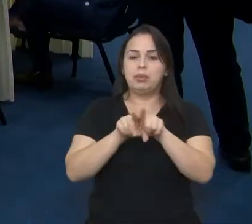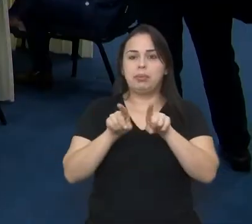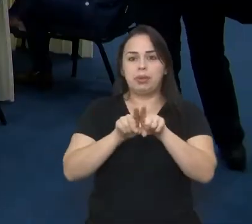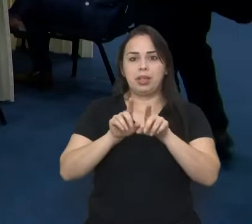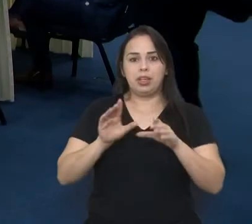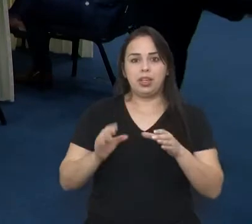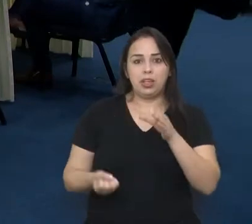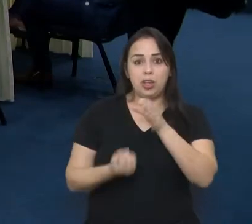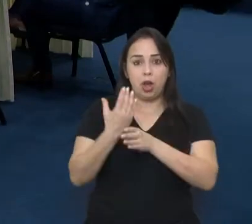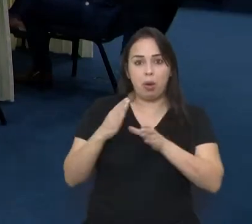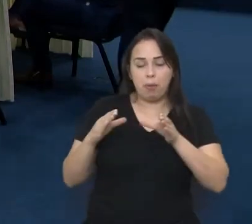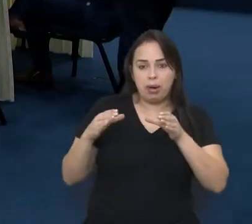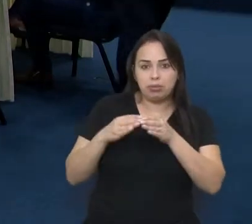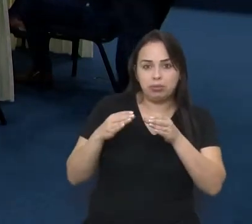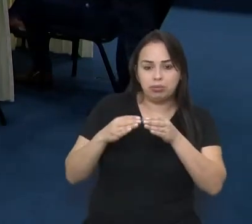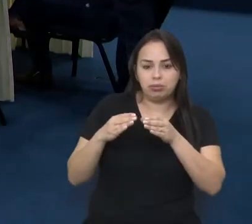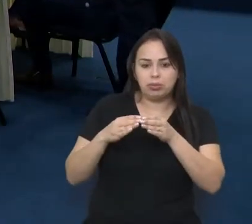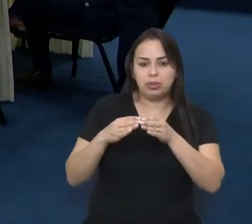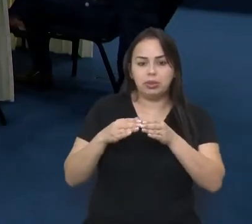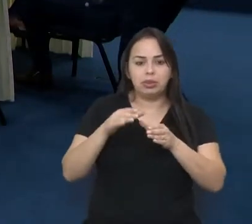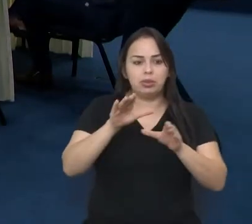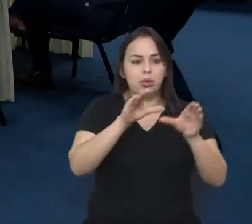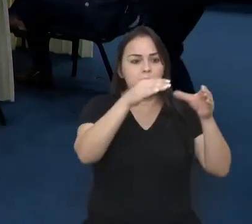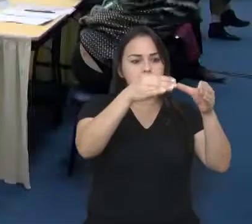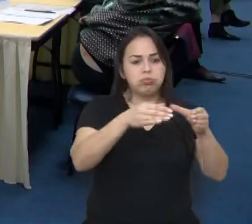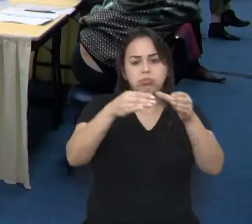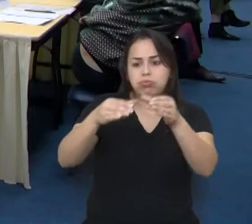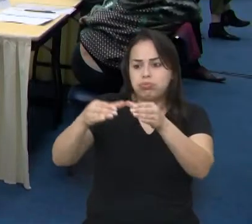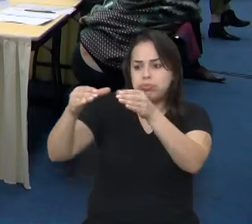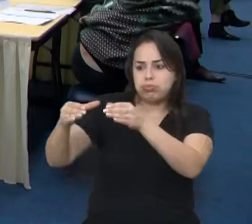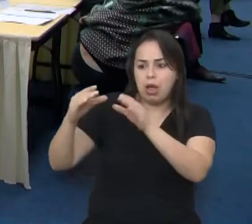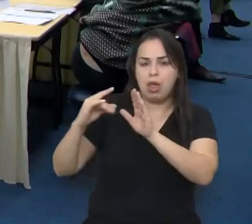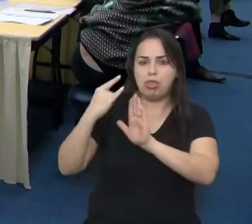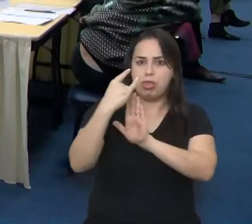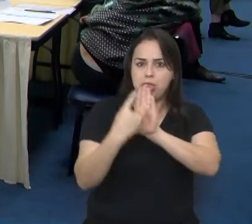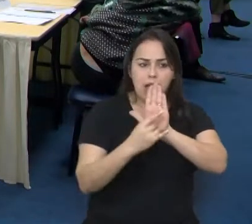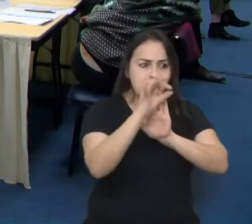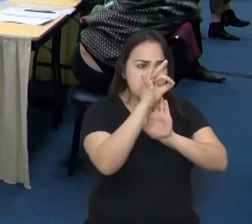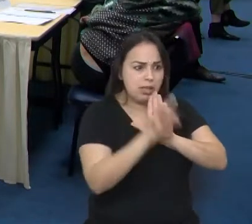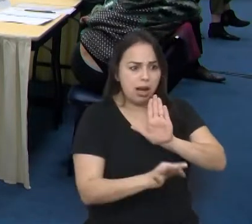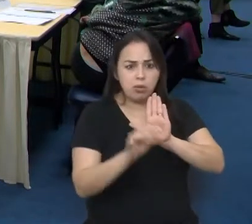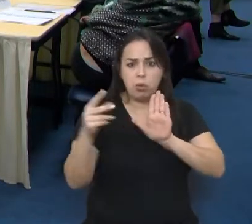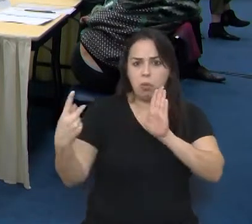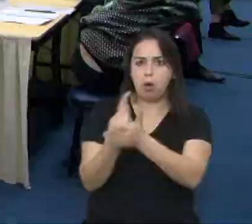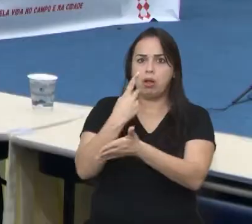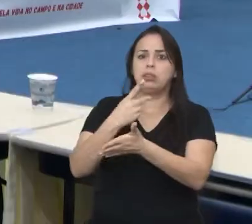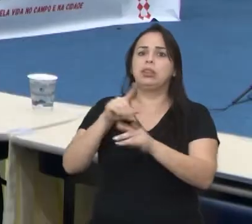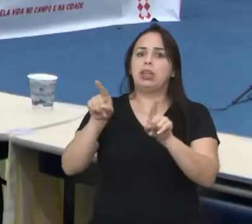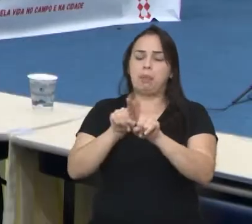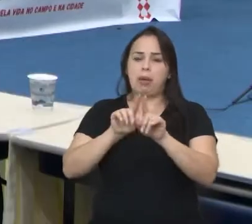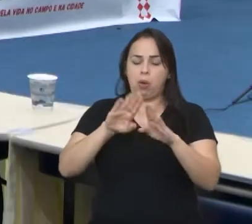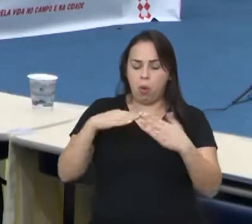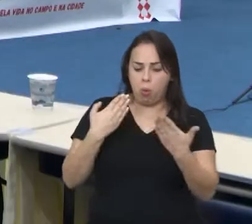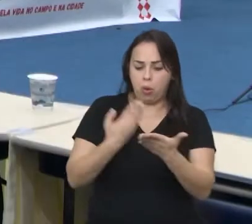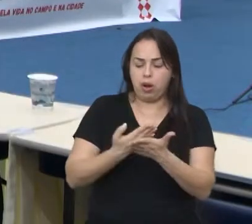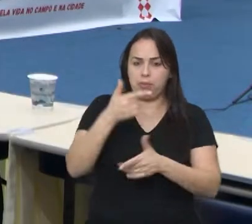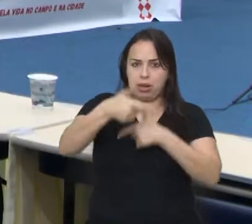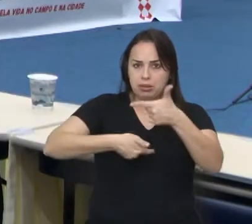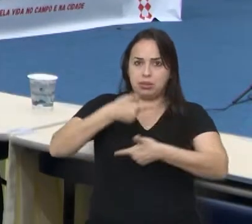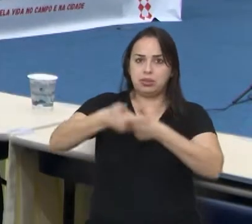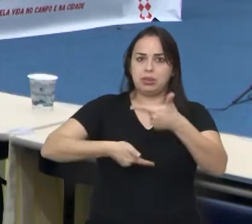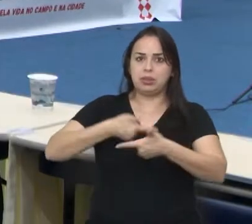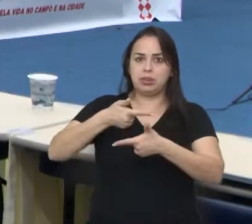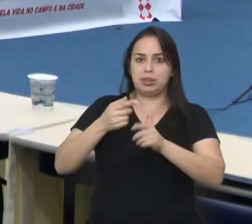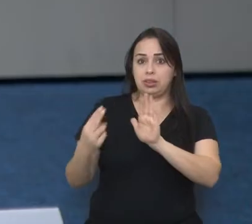a Câmara também criou uma comissão de estudos para discutir a situação da regularização fundiária em São José. O requerimento para a